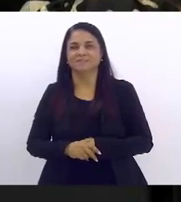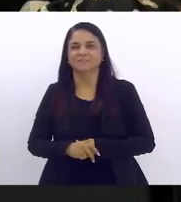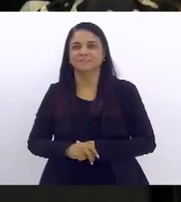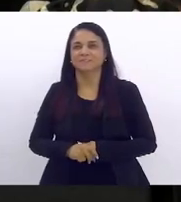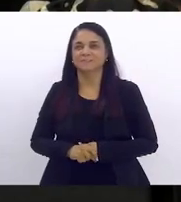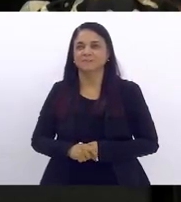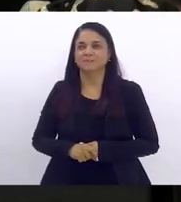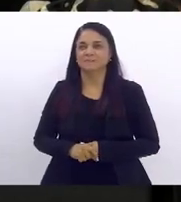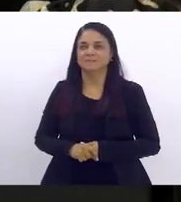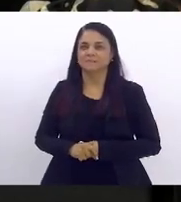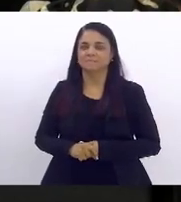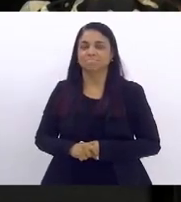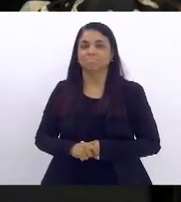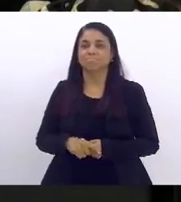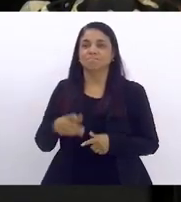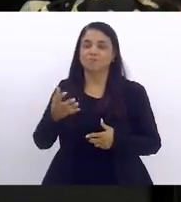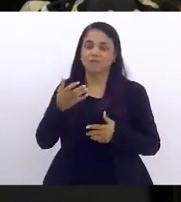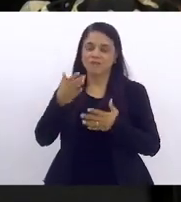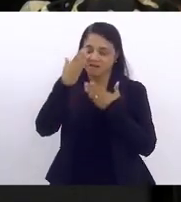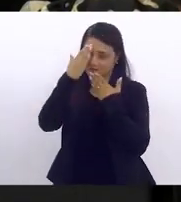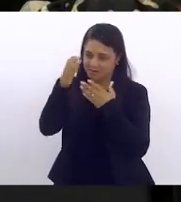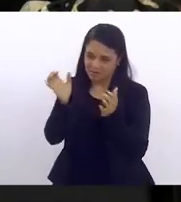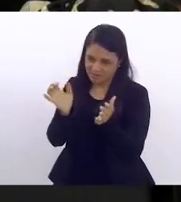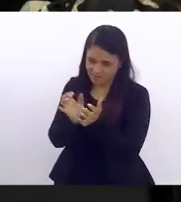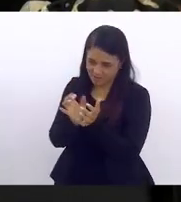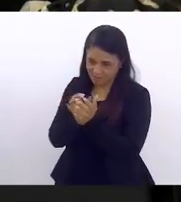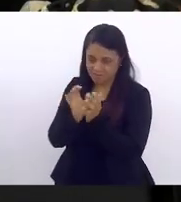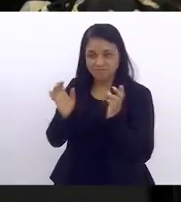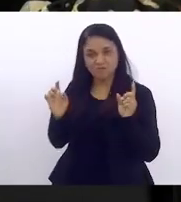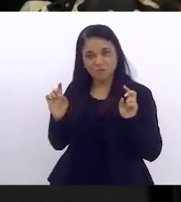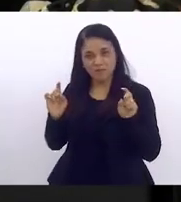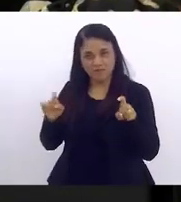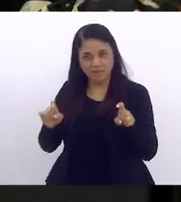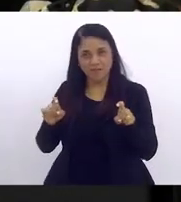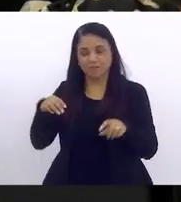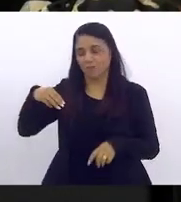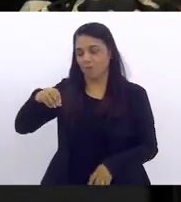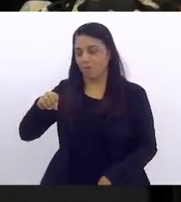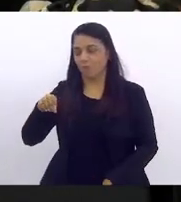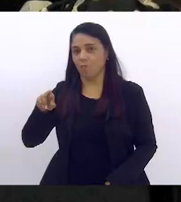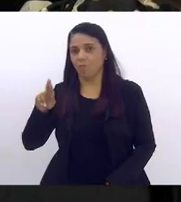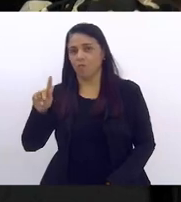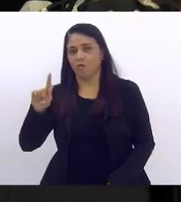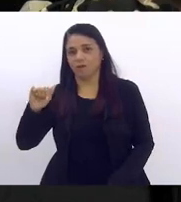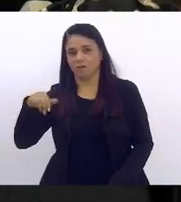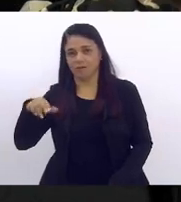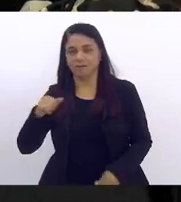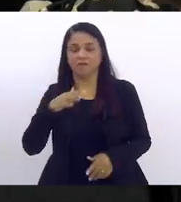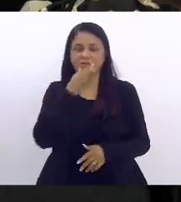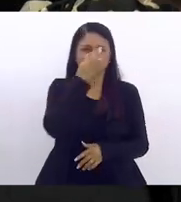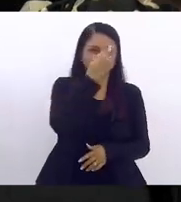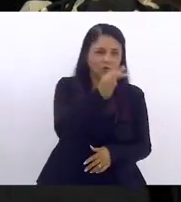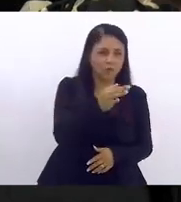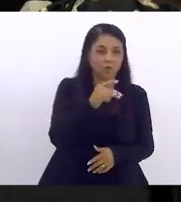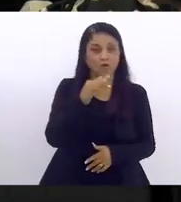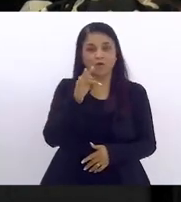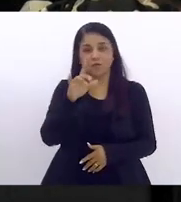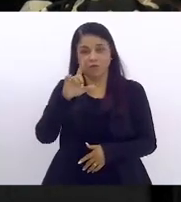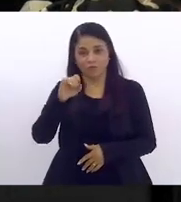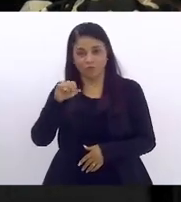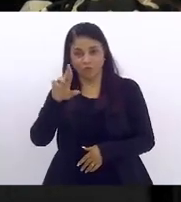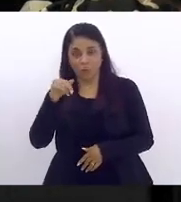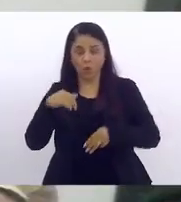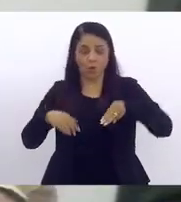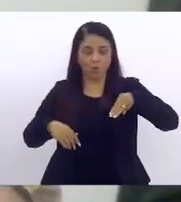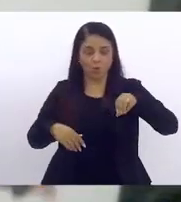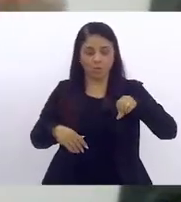então queria também agradecer a toda a equipe do mandato, a Morgana, a Flor, a Lili, a Monique,